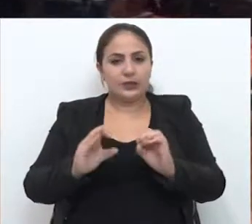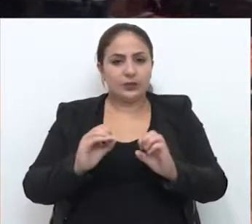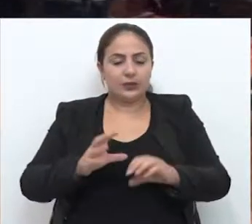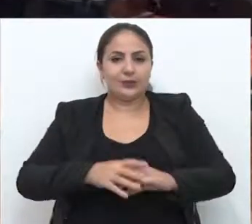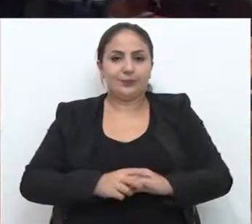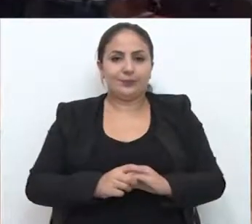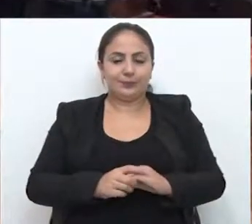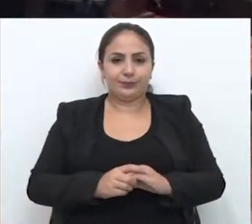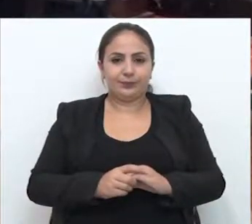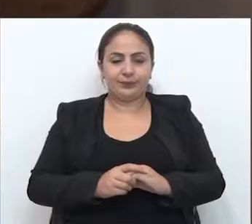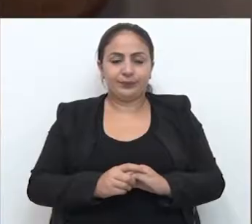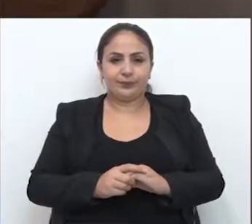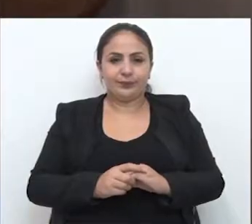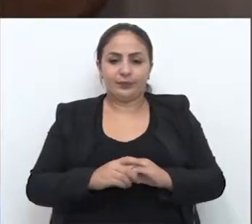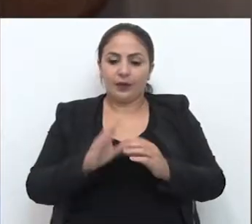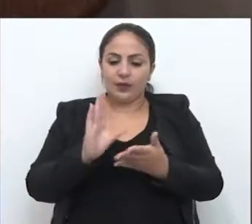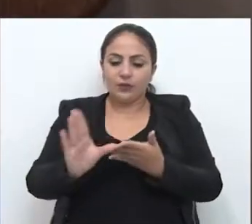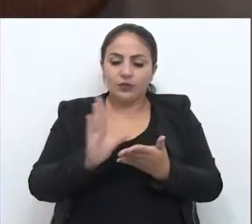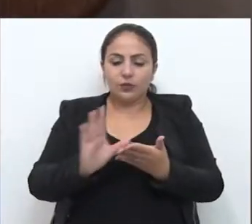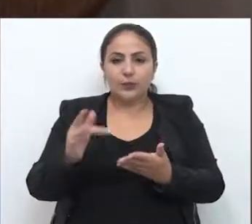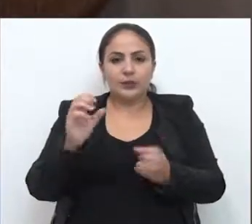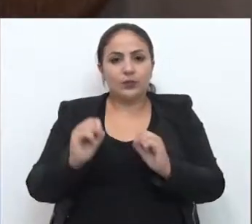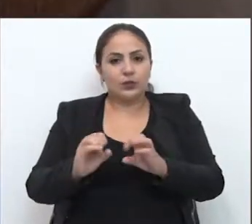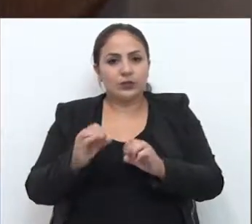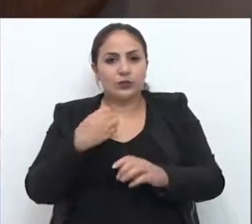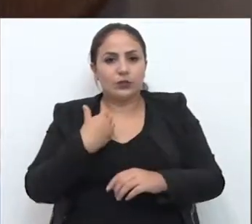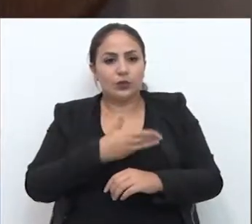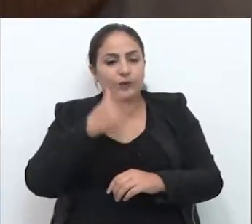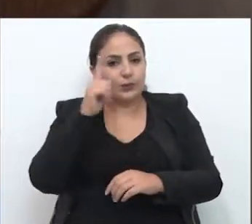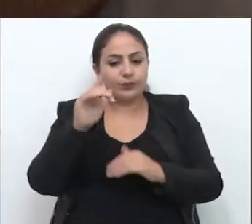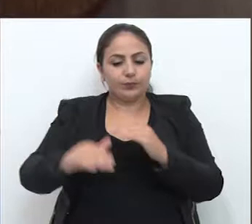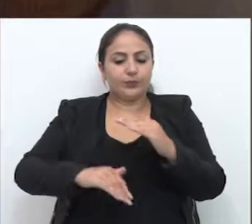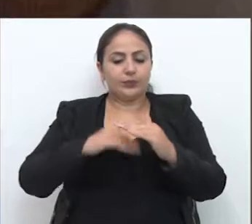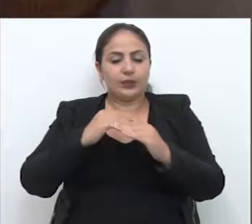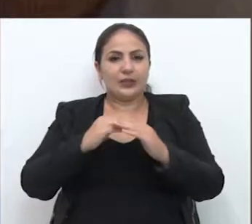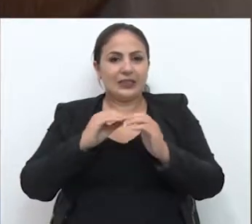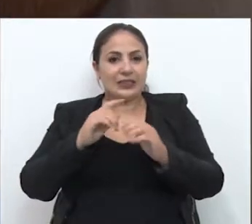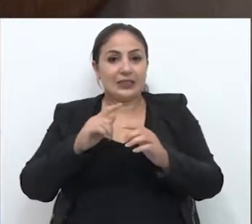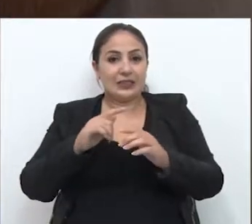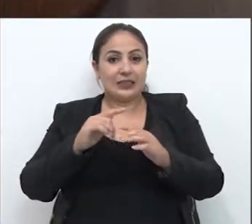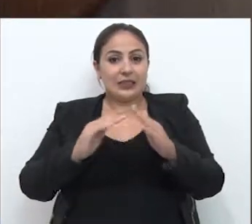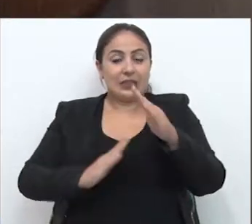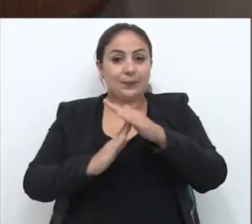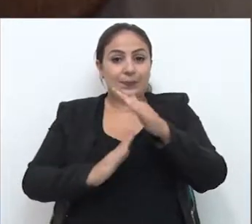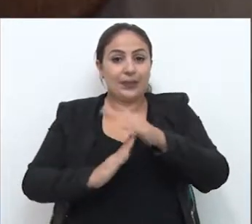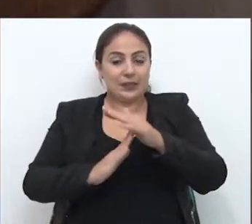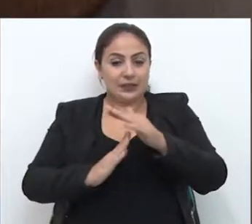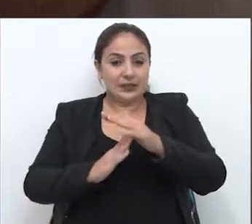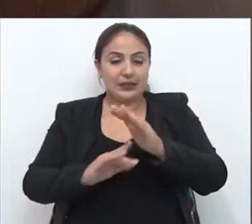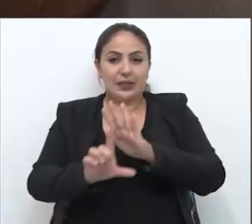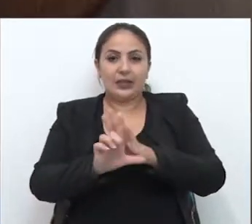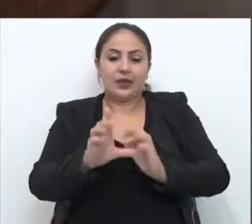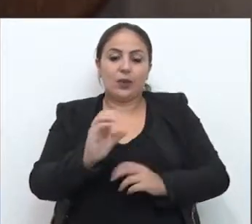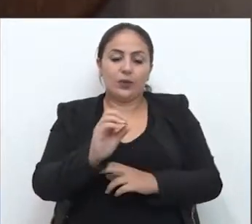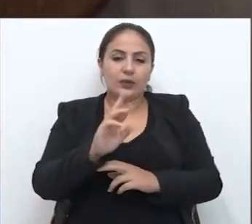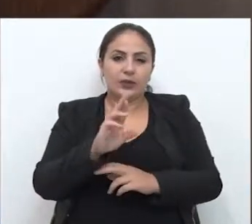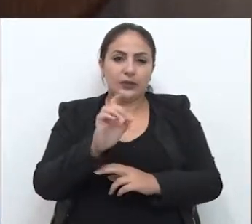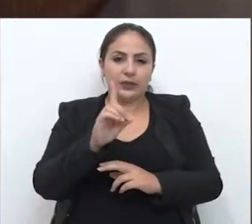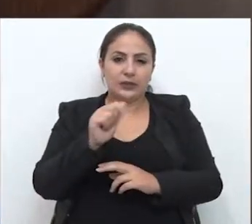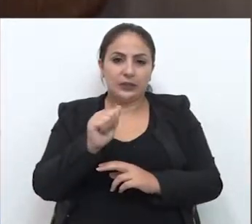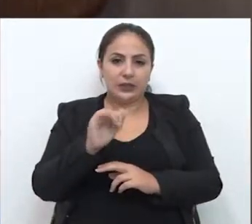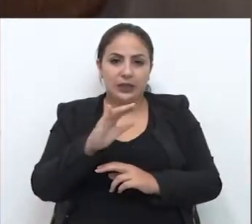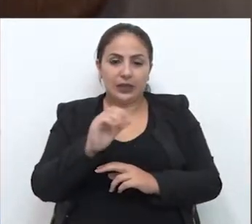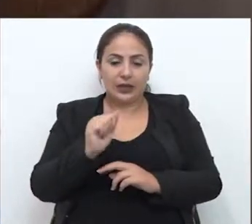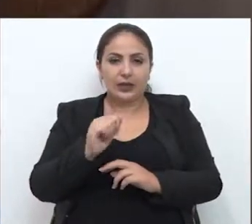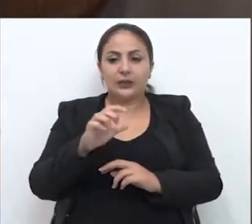saúde e educação. Os investimentos em educação, nós atingimos os limites, tanto o limite da lei orgânica municipal,